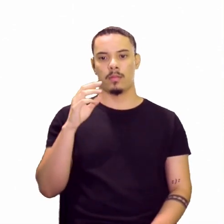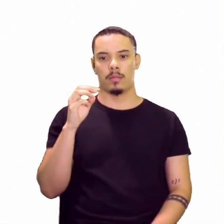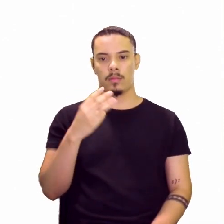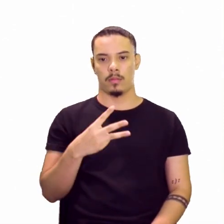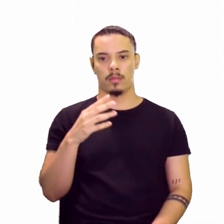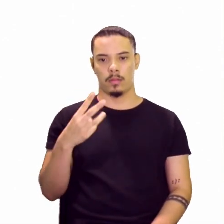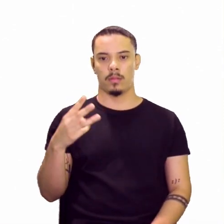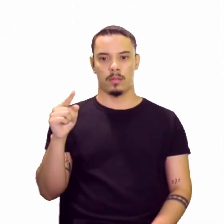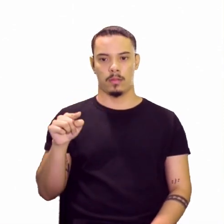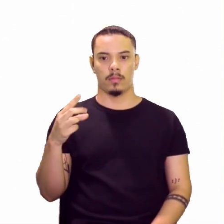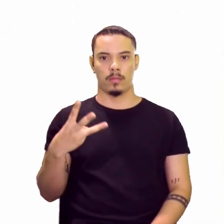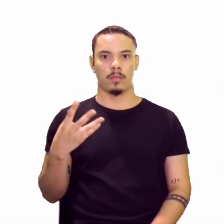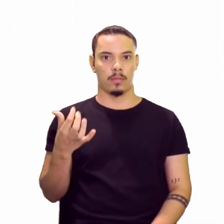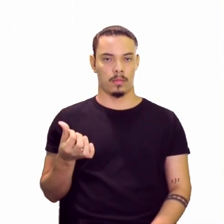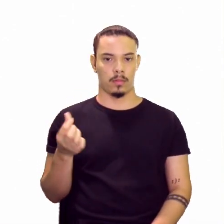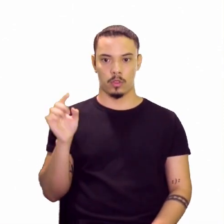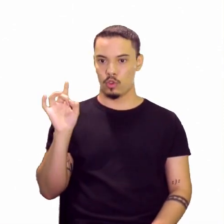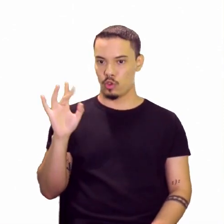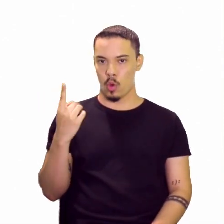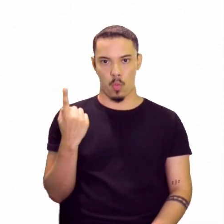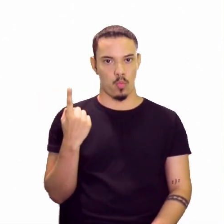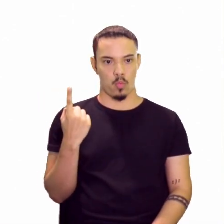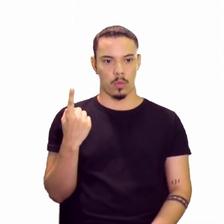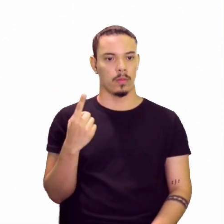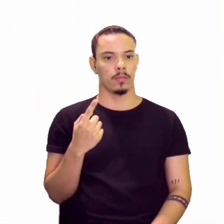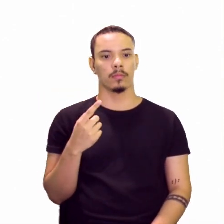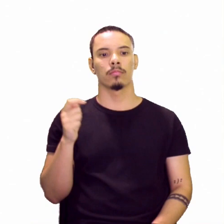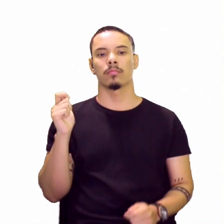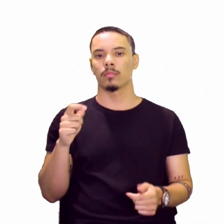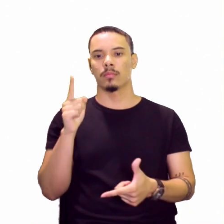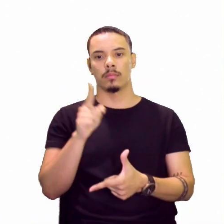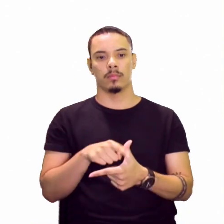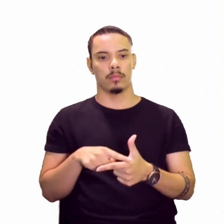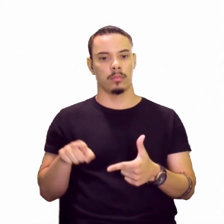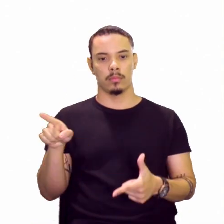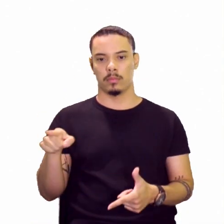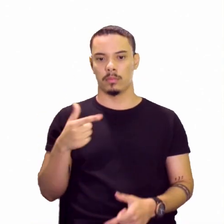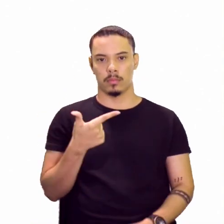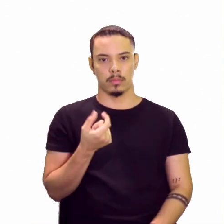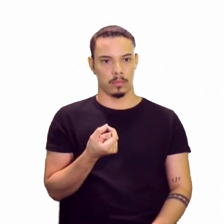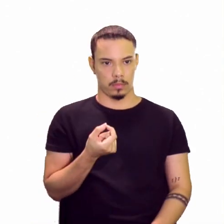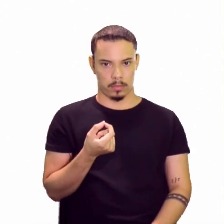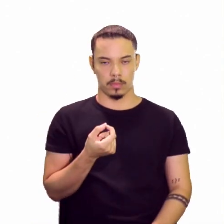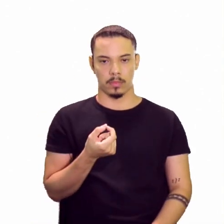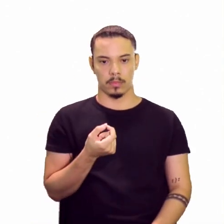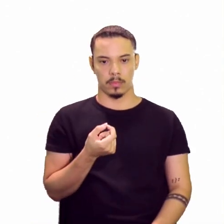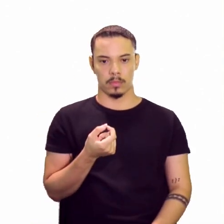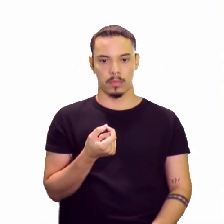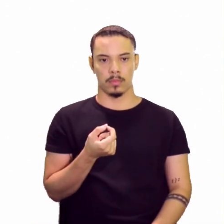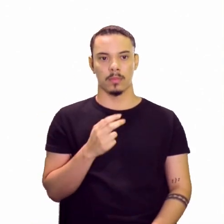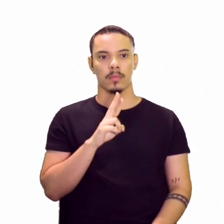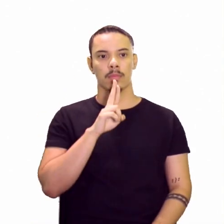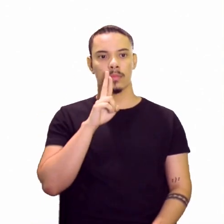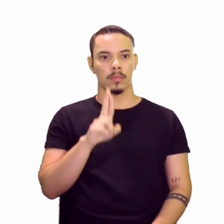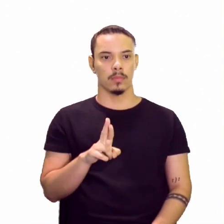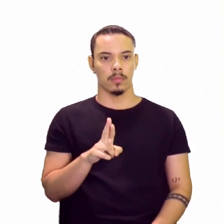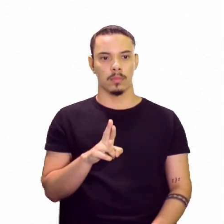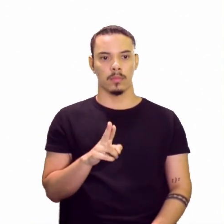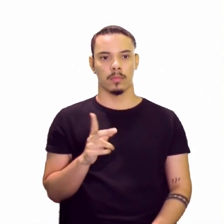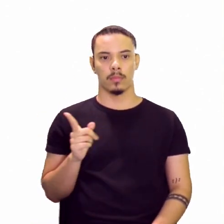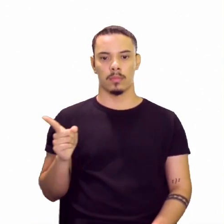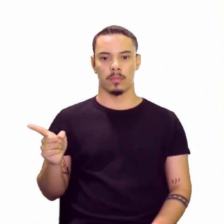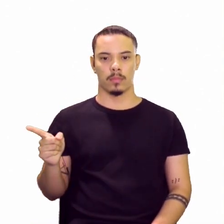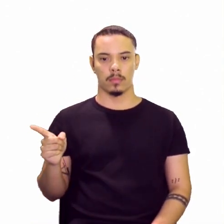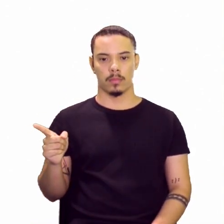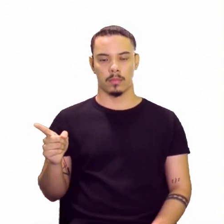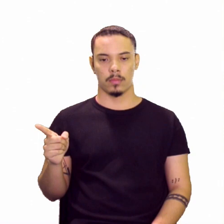tá aqui, ó. Deixa só um 3zinho, tá bom? Aí você divide por 20 pronto. Esse valor, né? Justamente. Olha aí, ó.